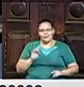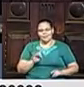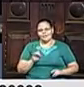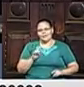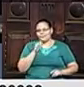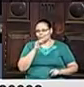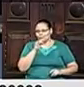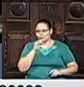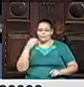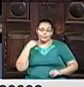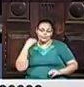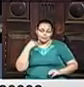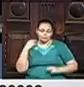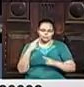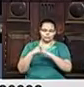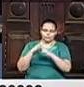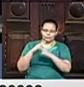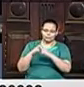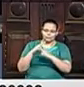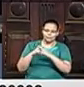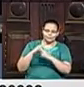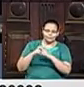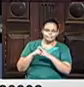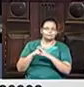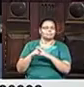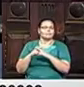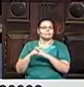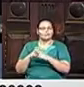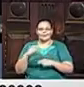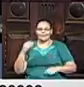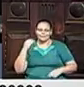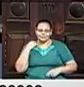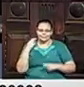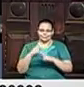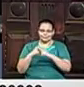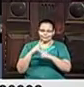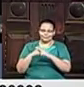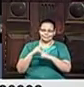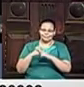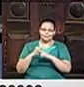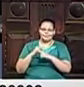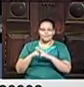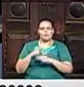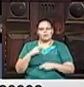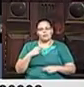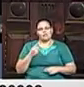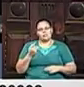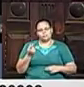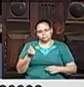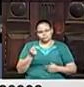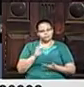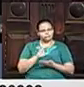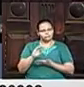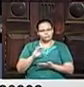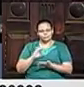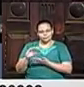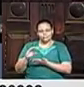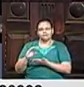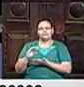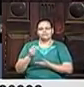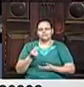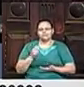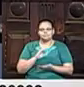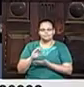Caixa Econômica Federal, que a Caixa Econômica Federal financiou a obra. Os